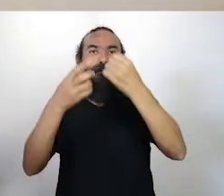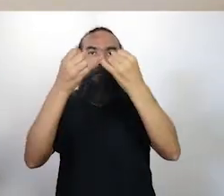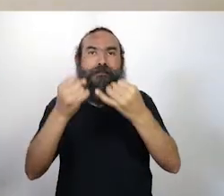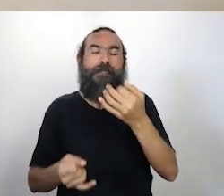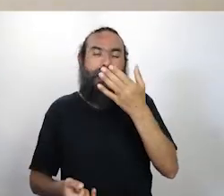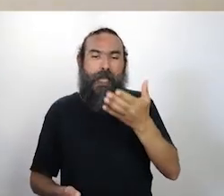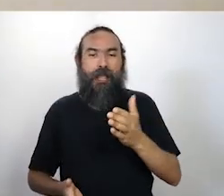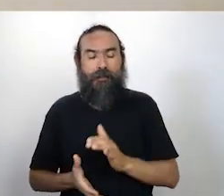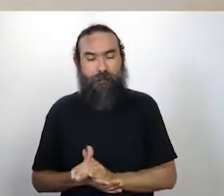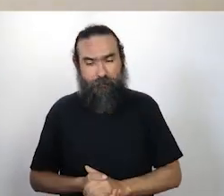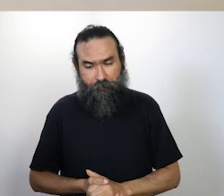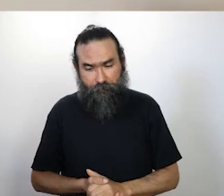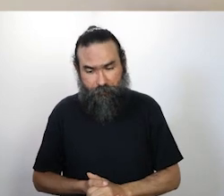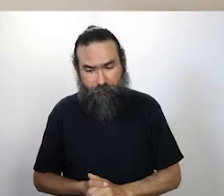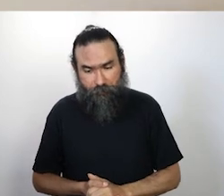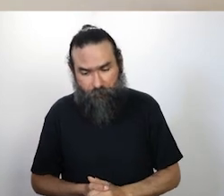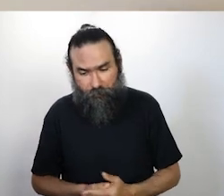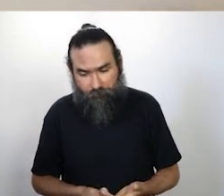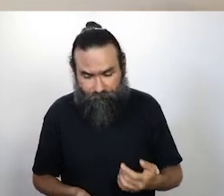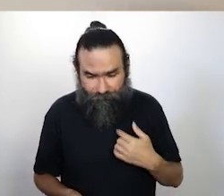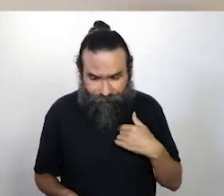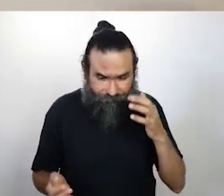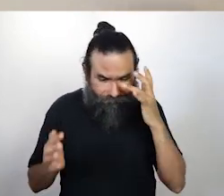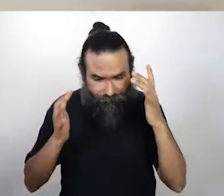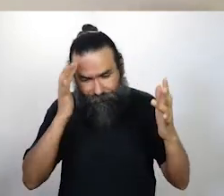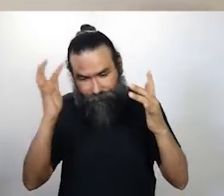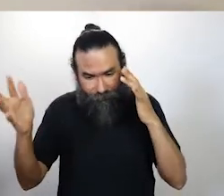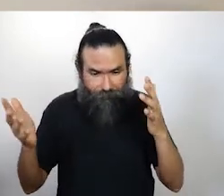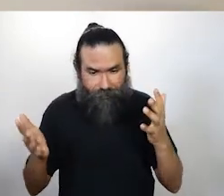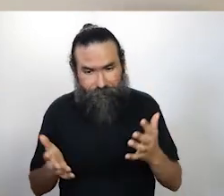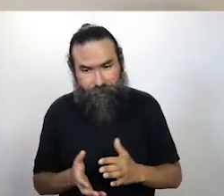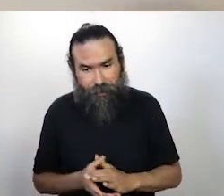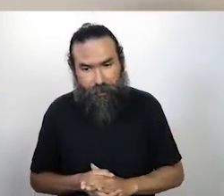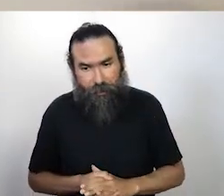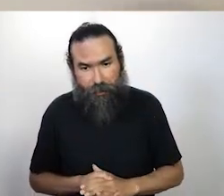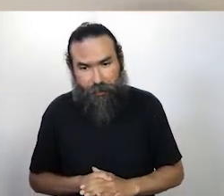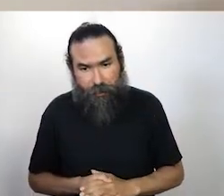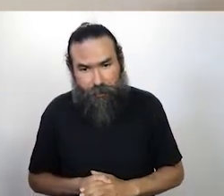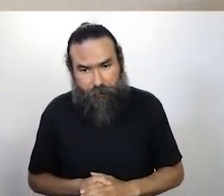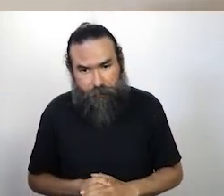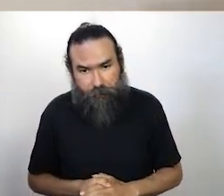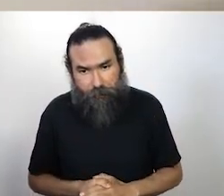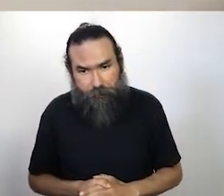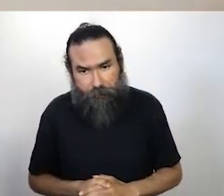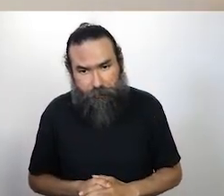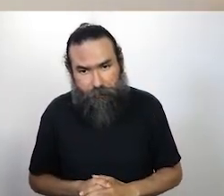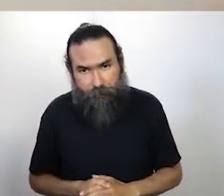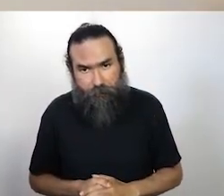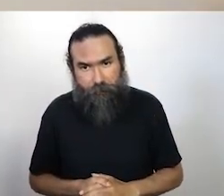Mas era isso, assim, né? Estava refletindo nesse sentido.